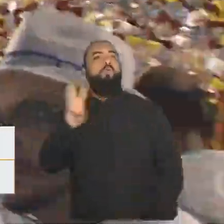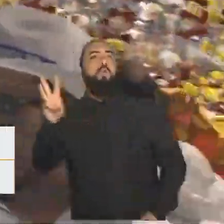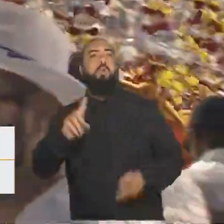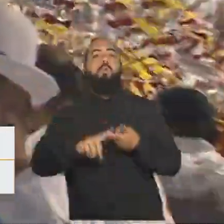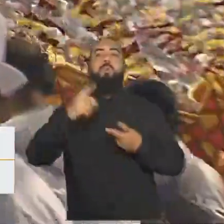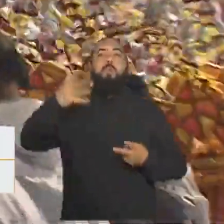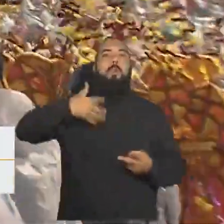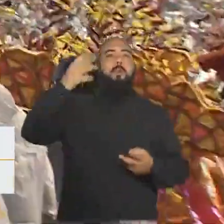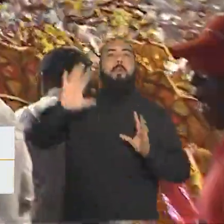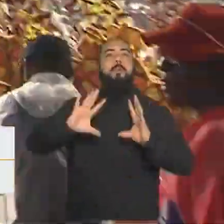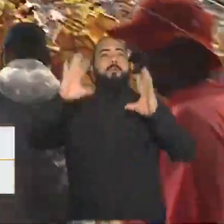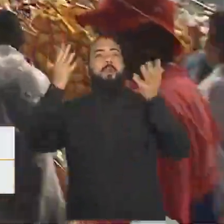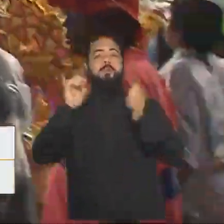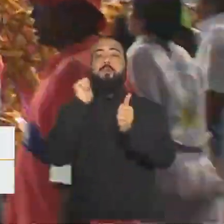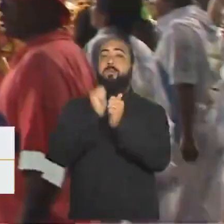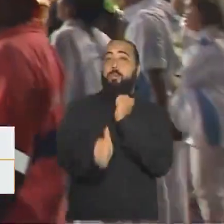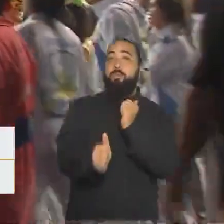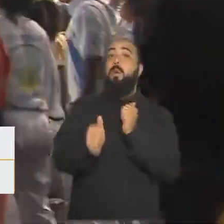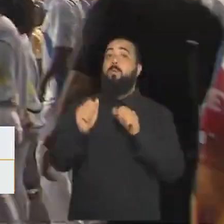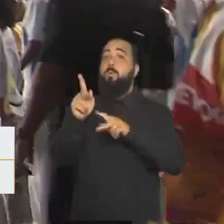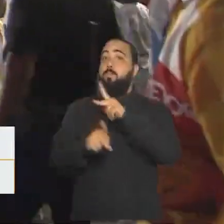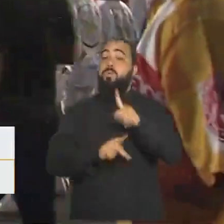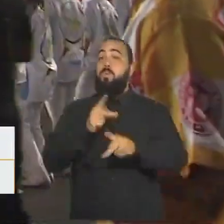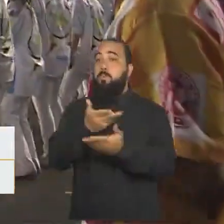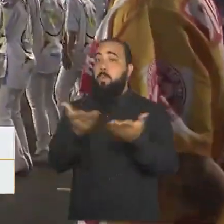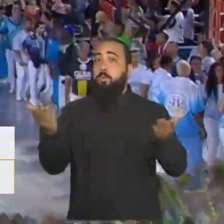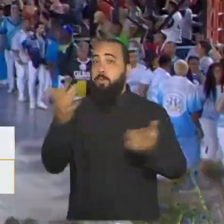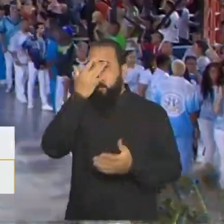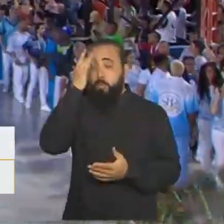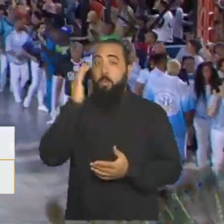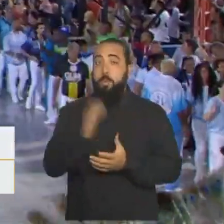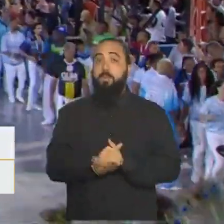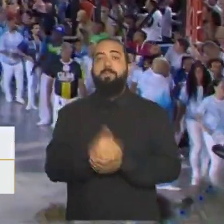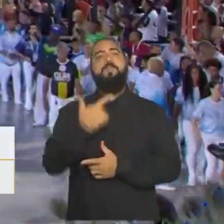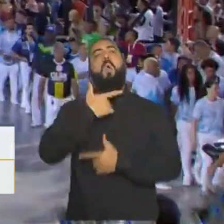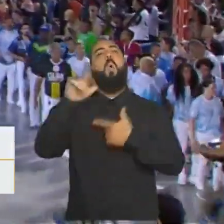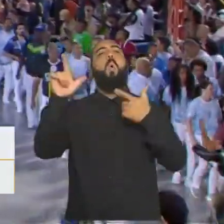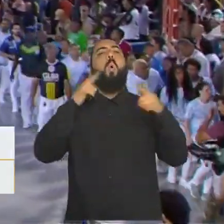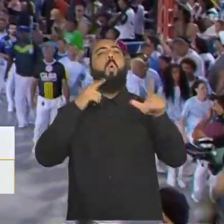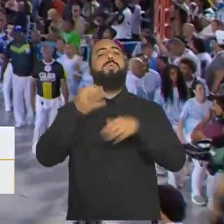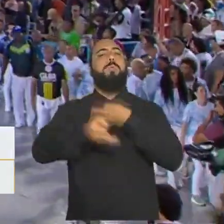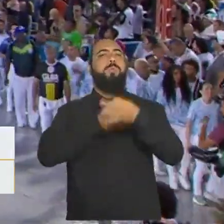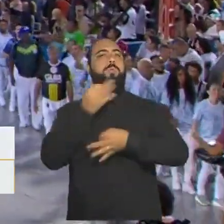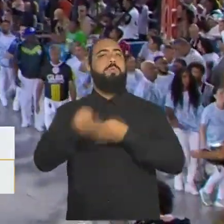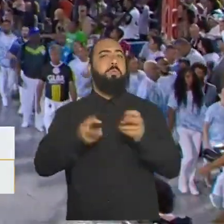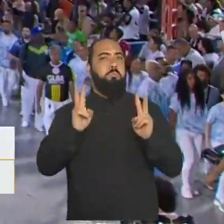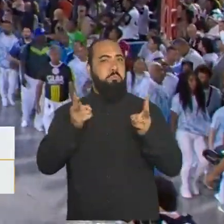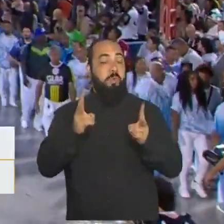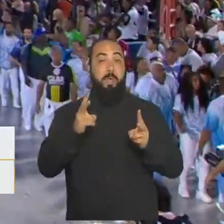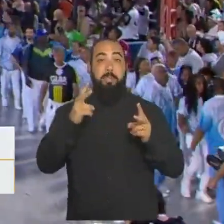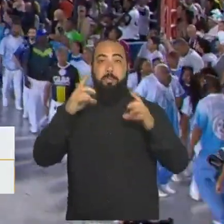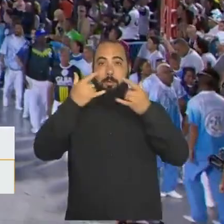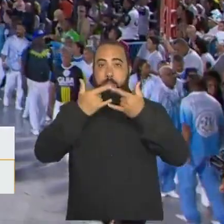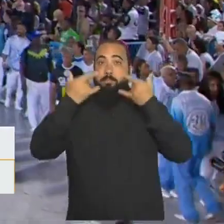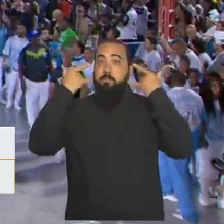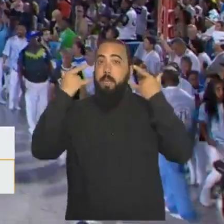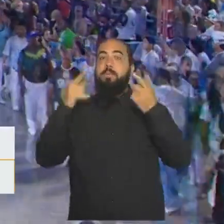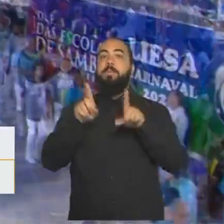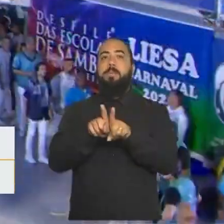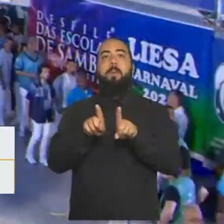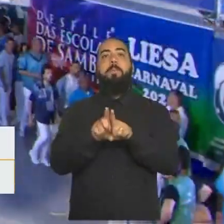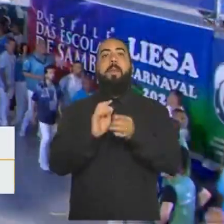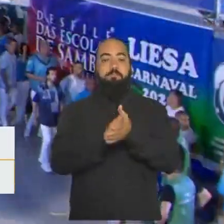eventos e partidas de futebol com o público. Outras medidas sugeridas são manter a utilização de máscaras, a higienização das